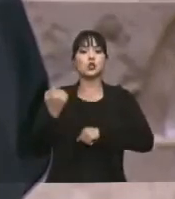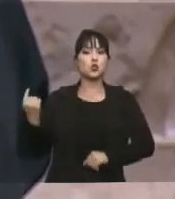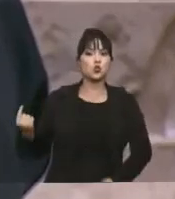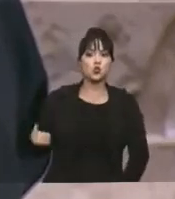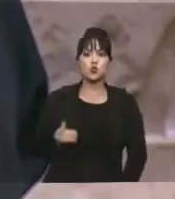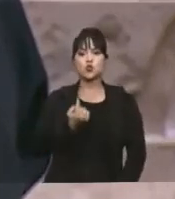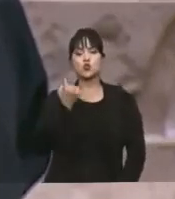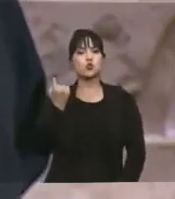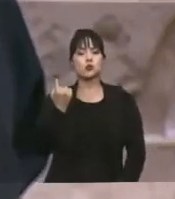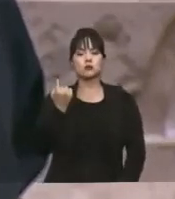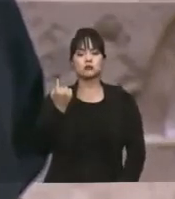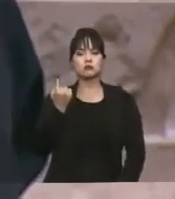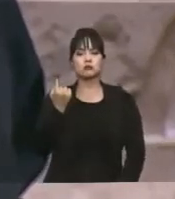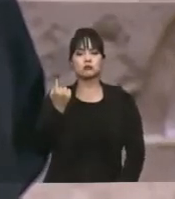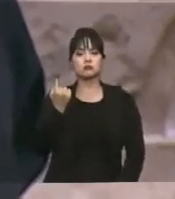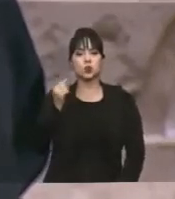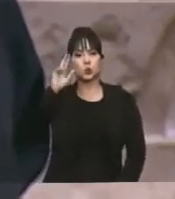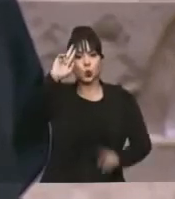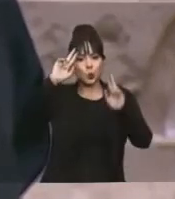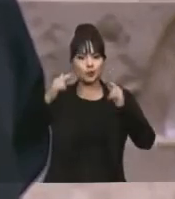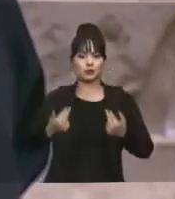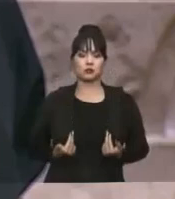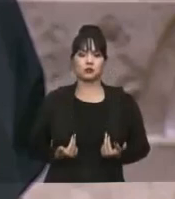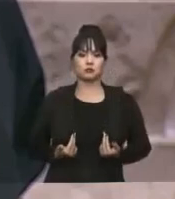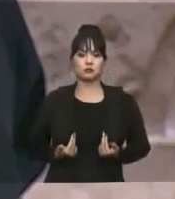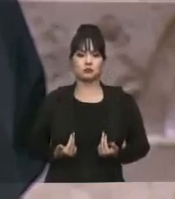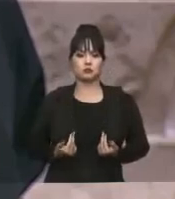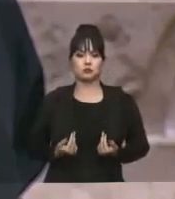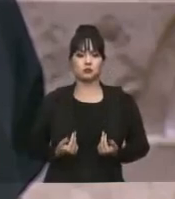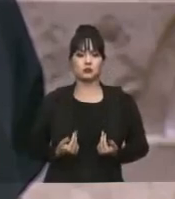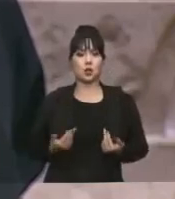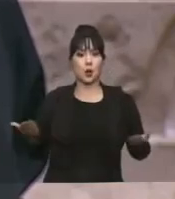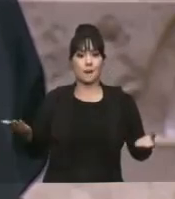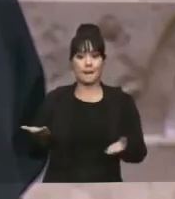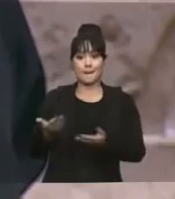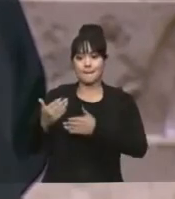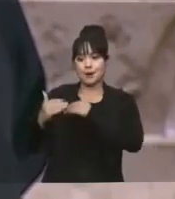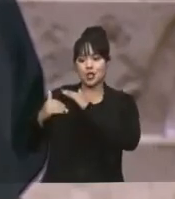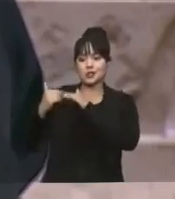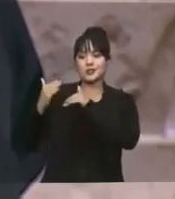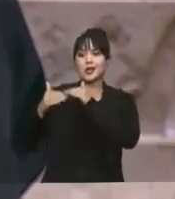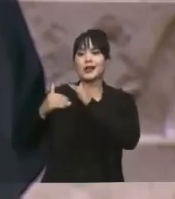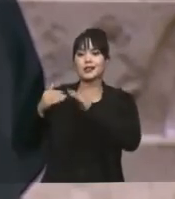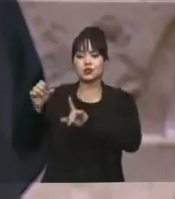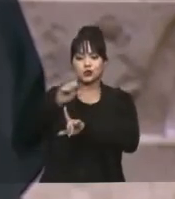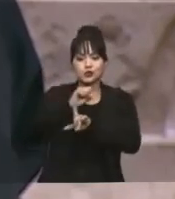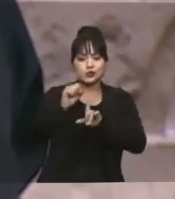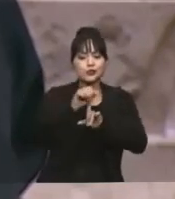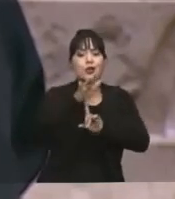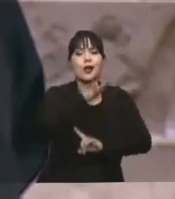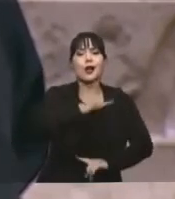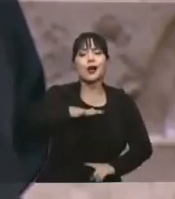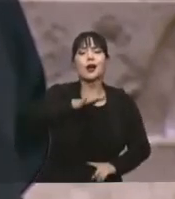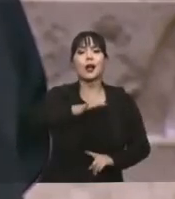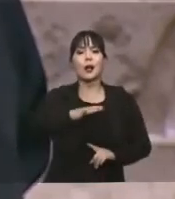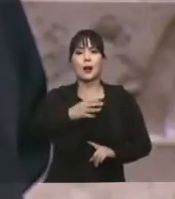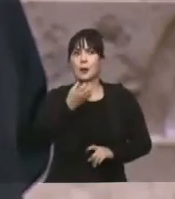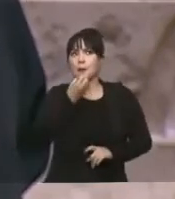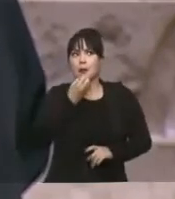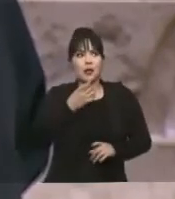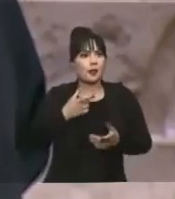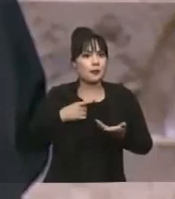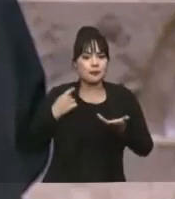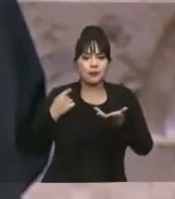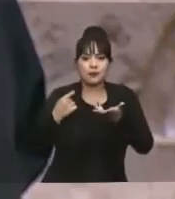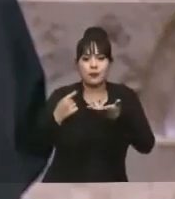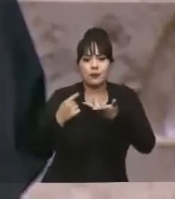única humanidade, de um processo civilizatório rico pela sua diversidade, pelo